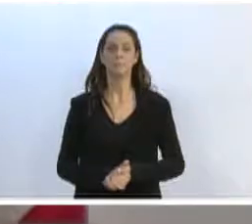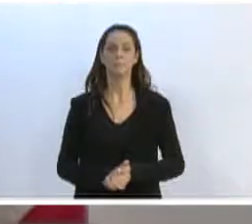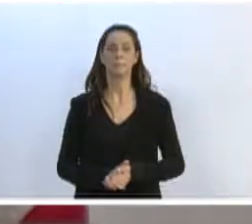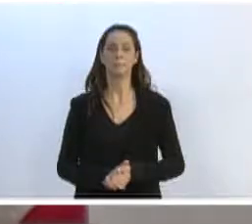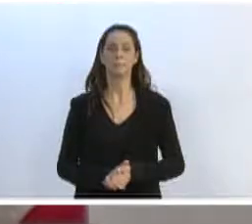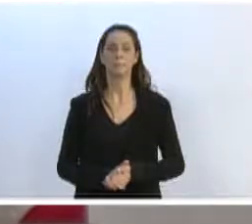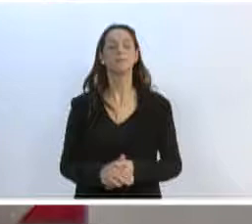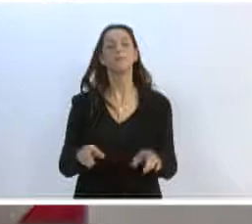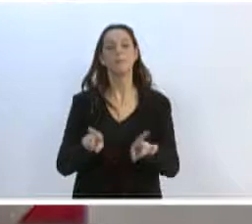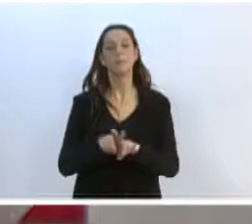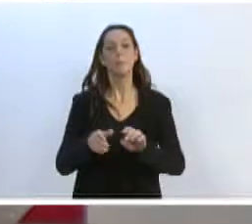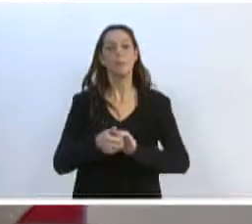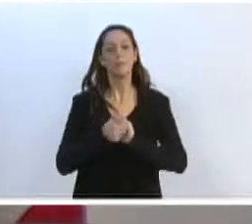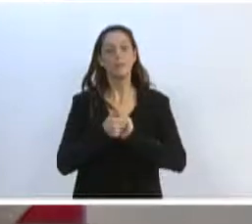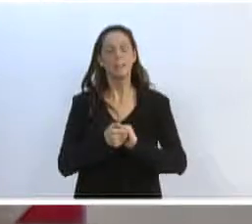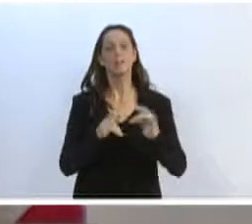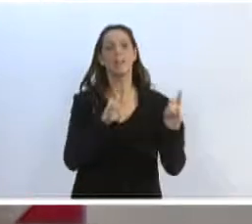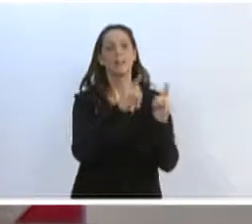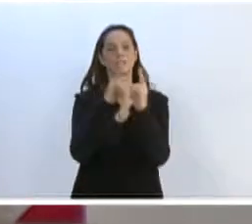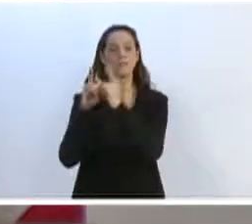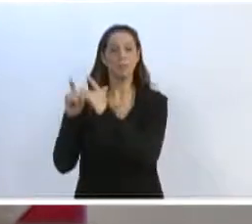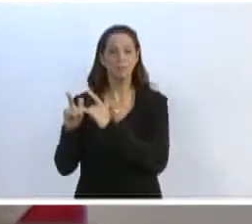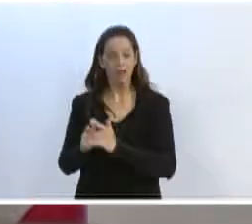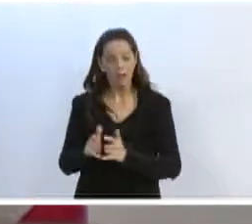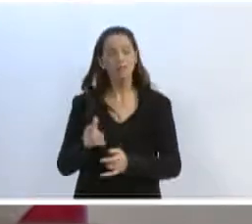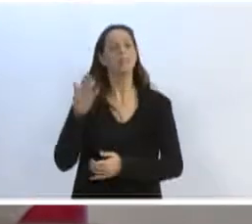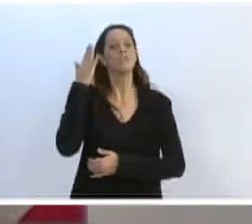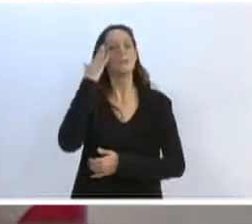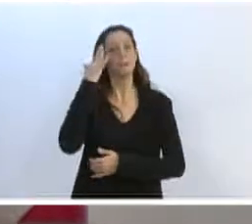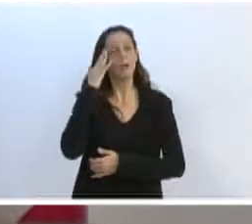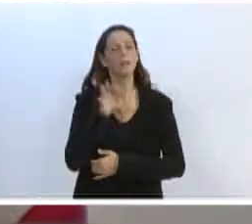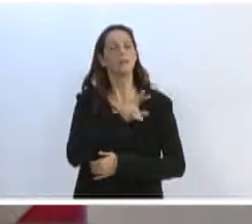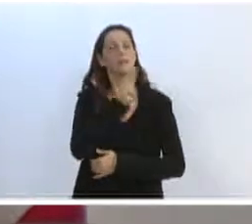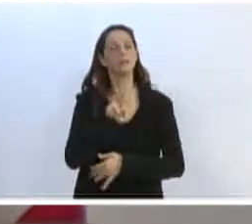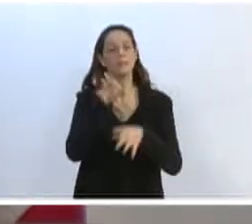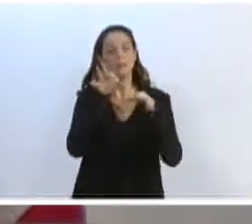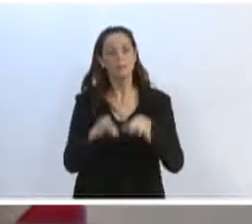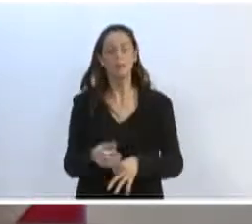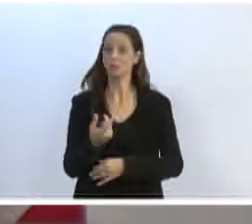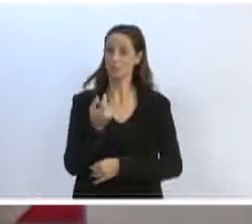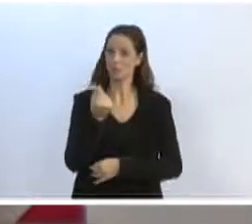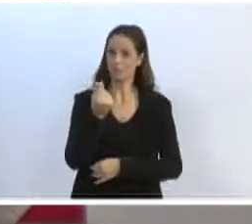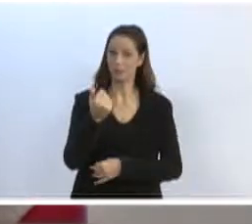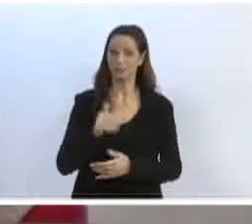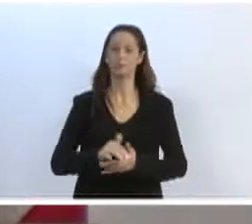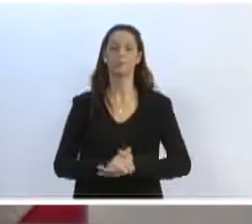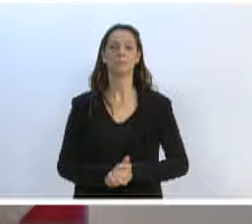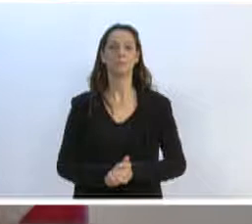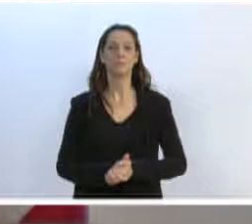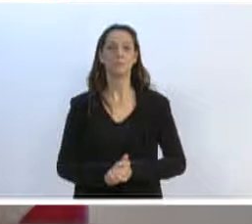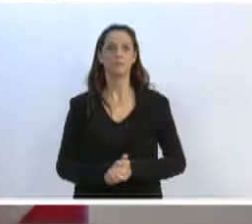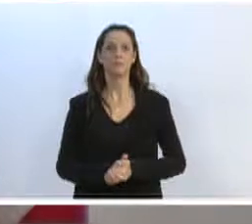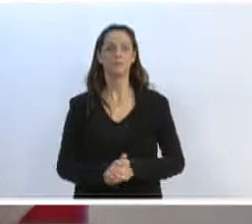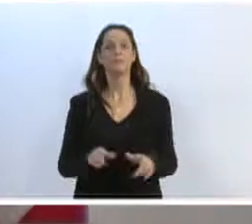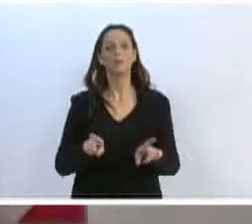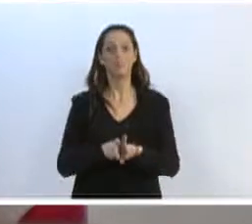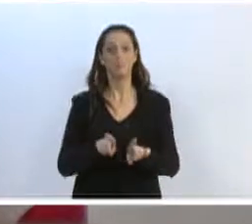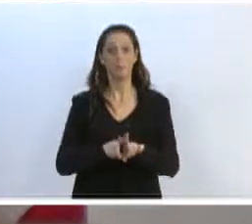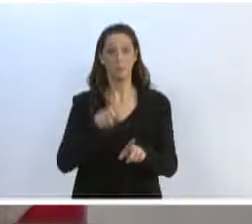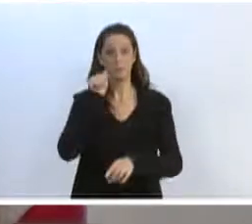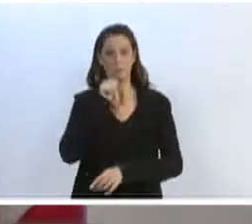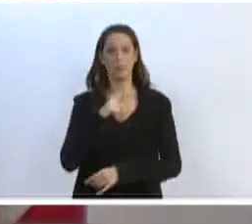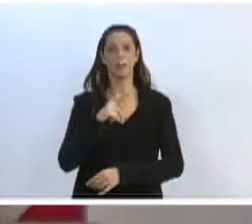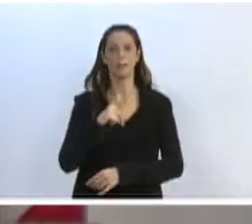seqüência à quebra das entidades que realmente utilizar os recursos e também solicitar que ela faz parte